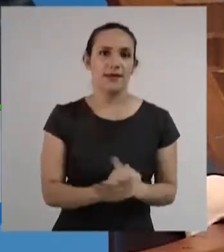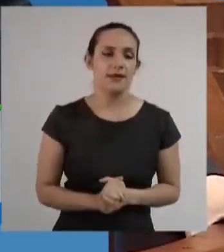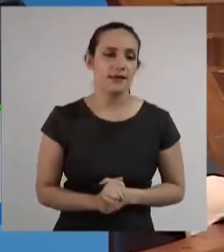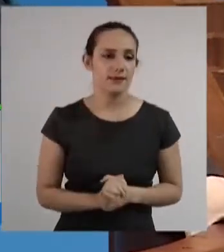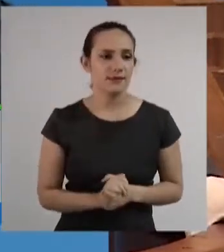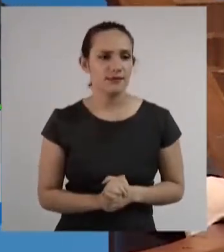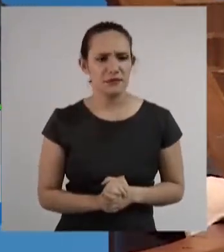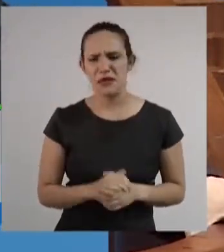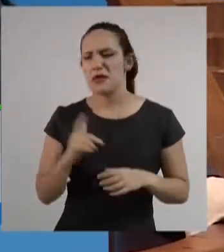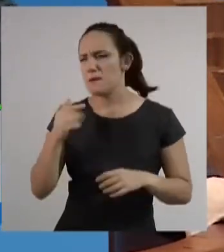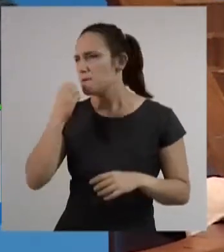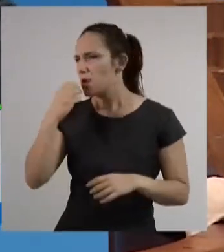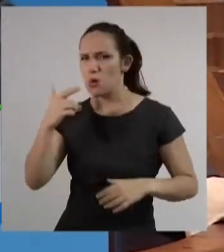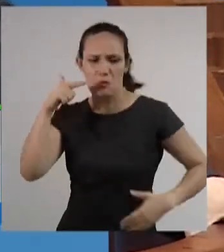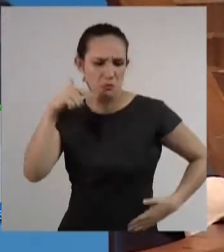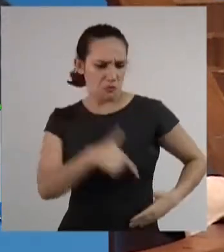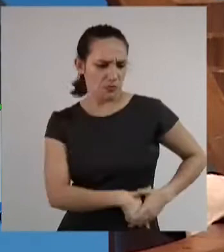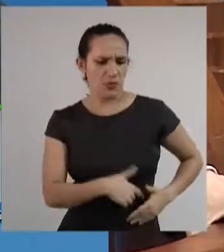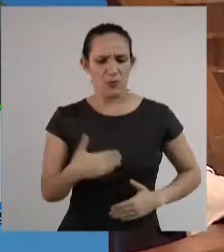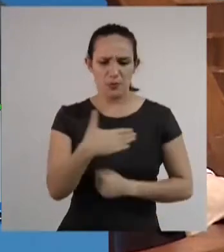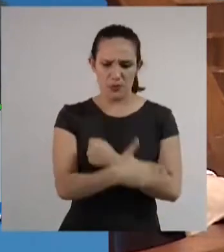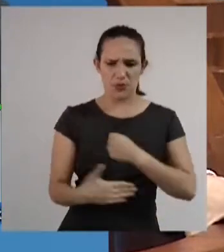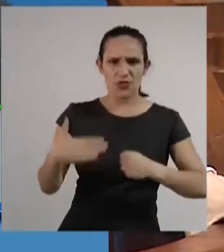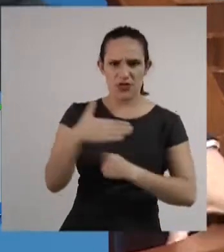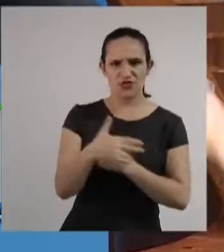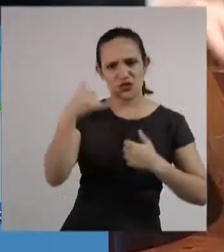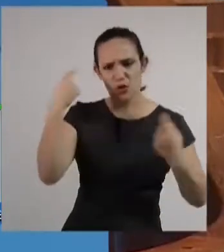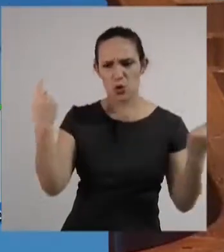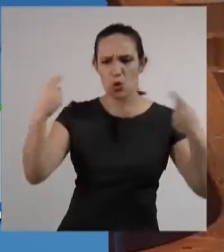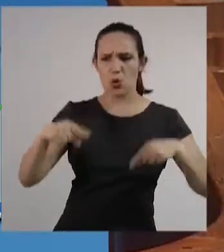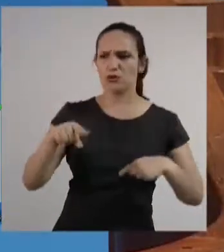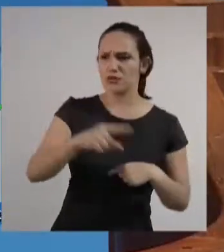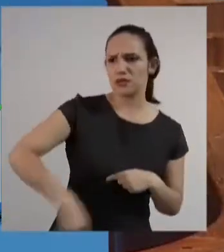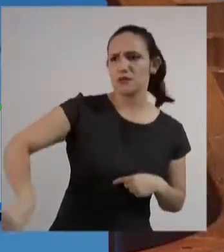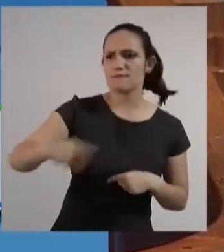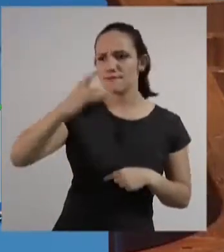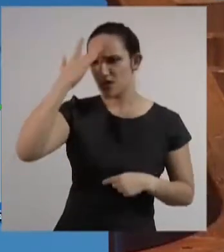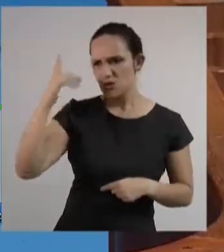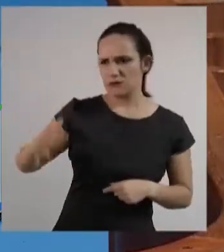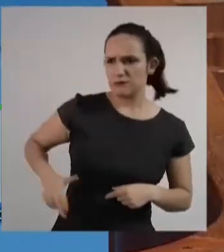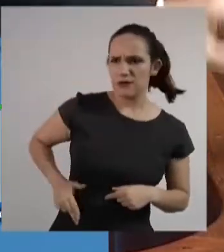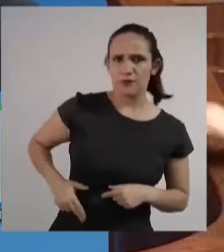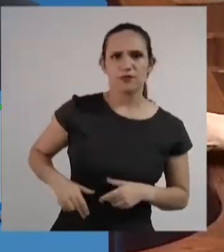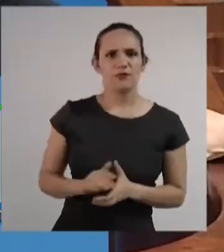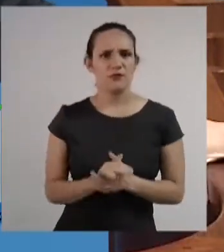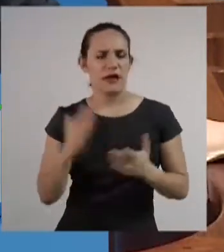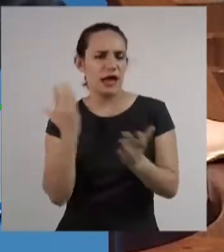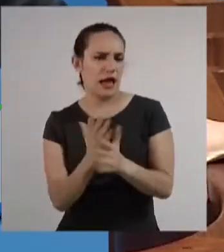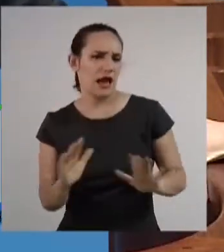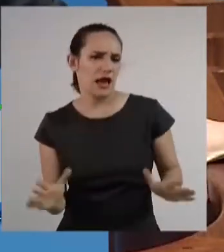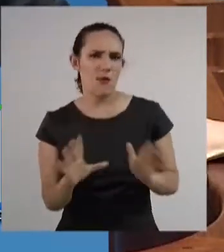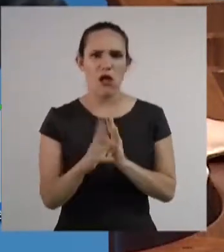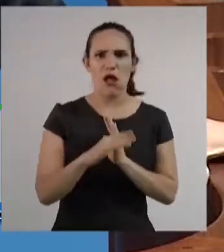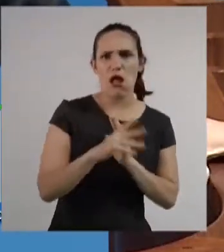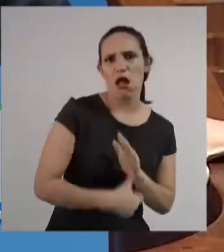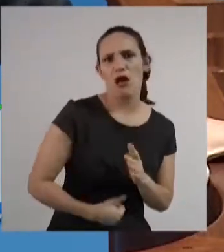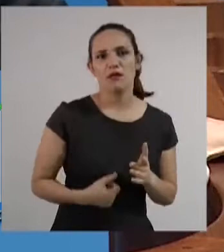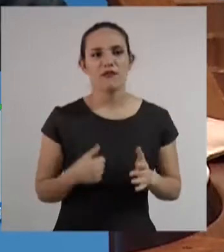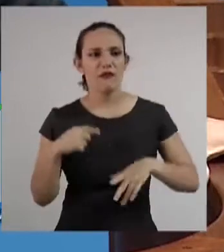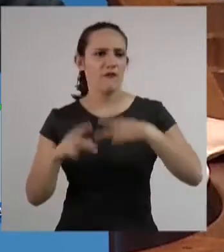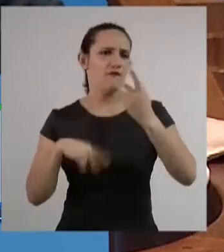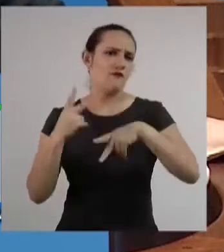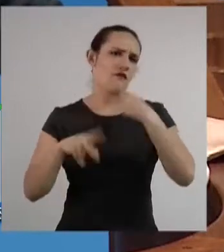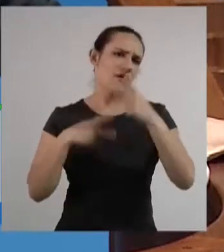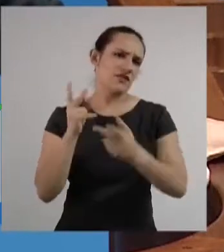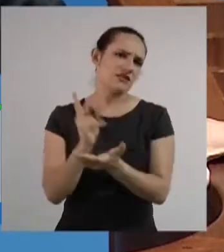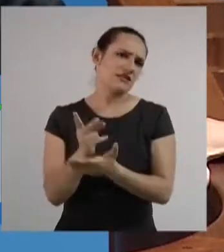Vamos armar a população para se defender dos bandidos e vamos acabar com a roubalheira. Esse tipo de